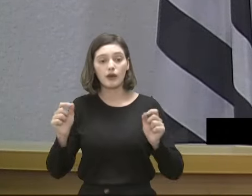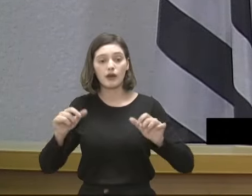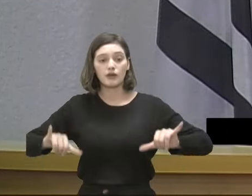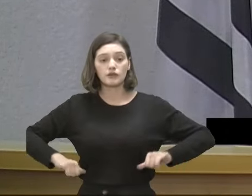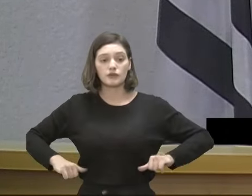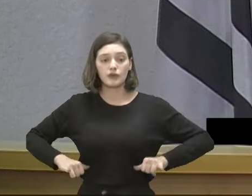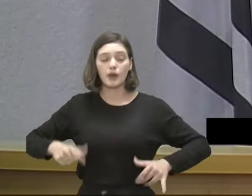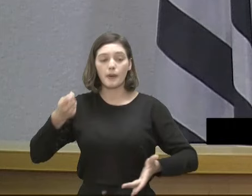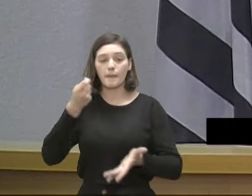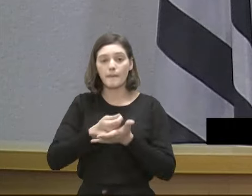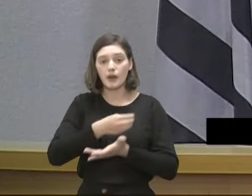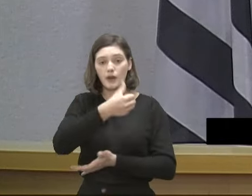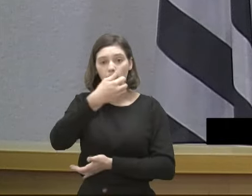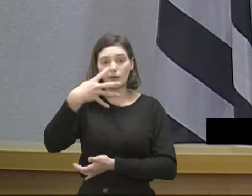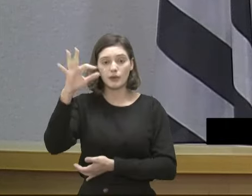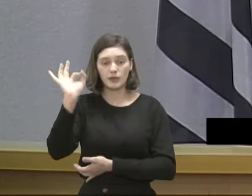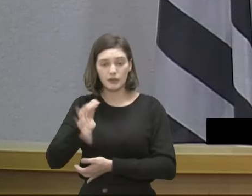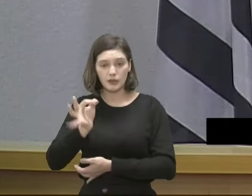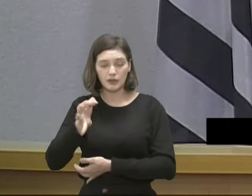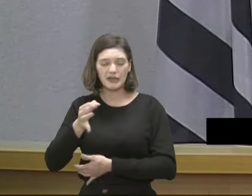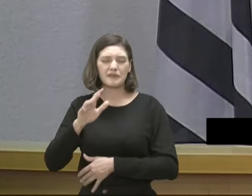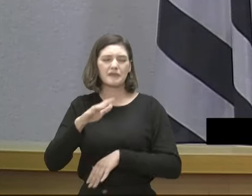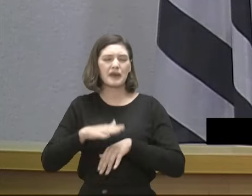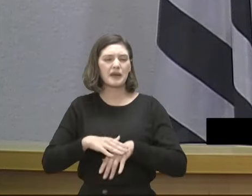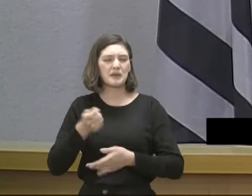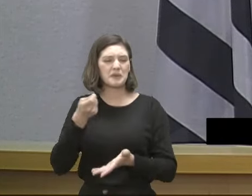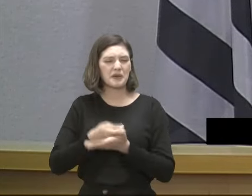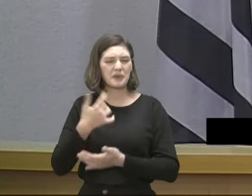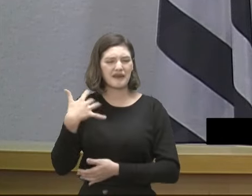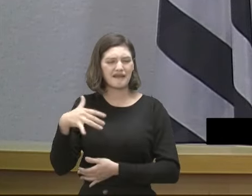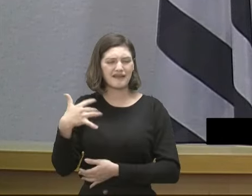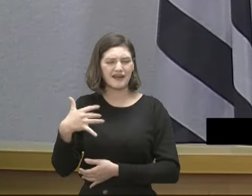que pagam muito caro por um medicamento.